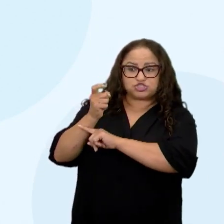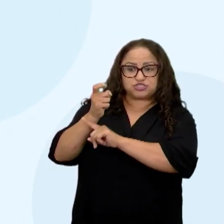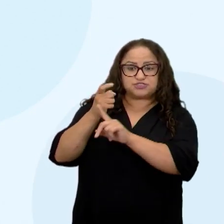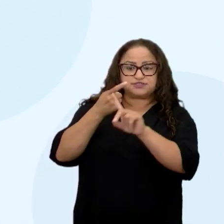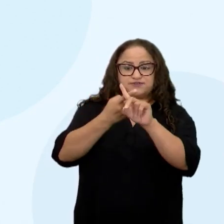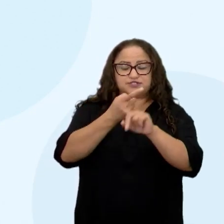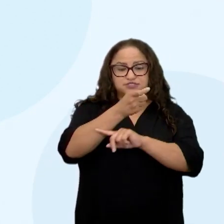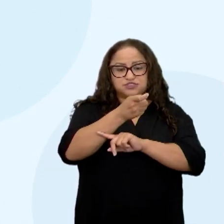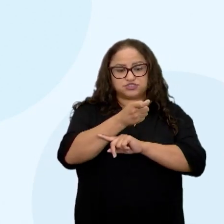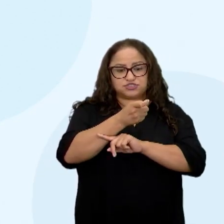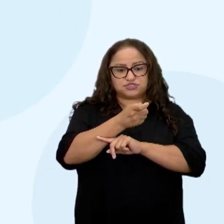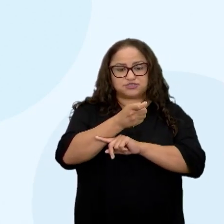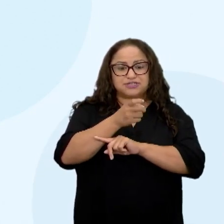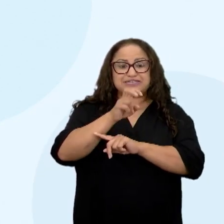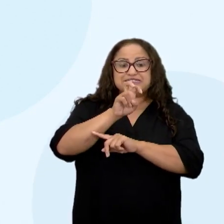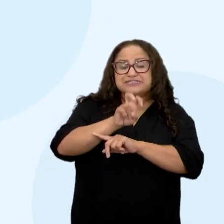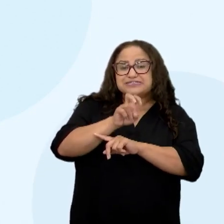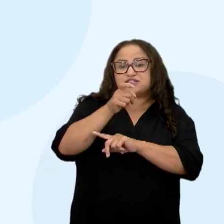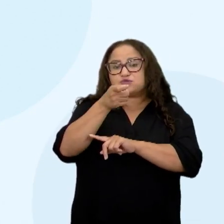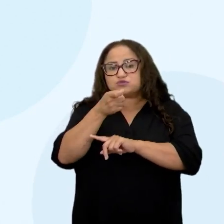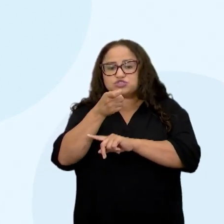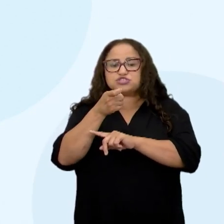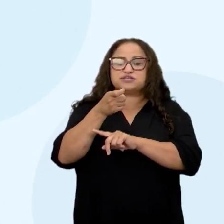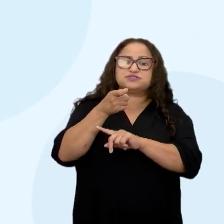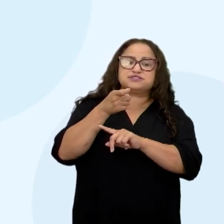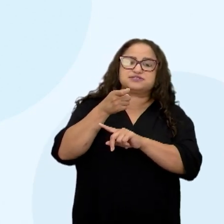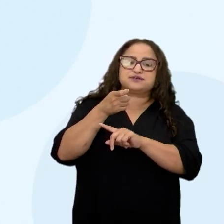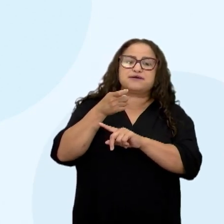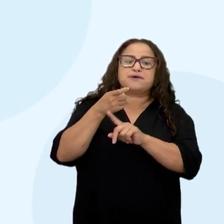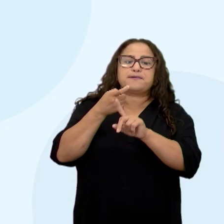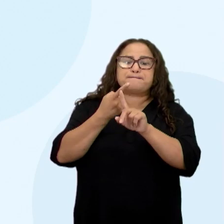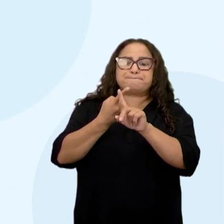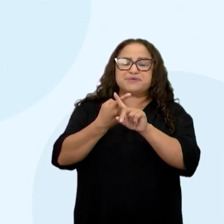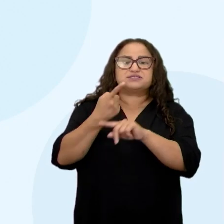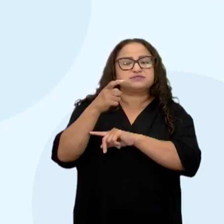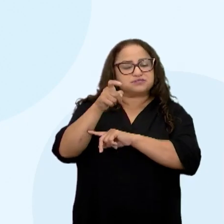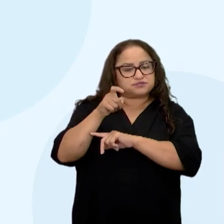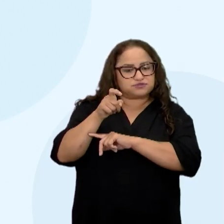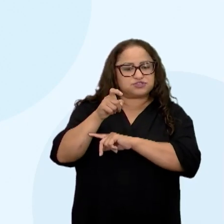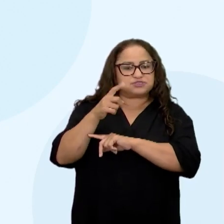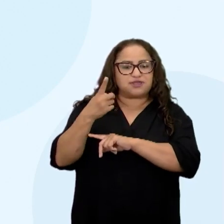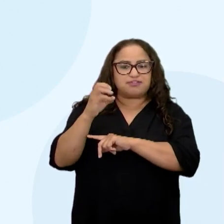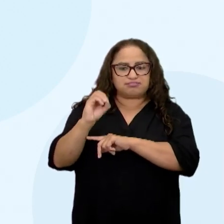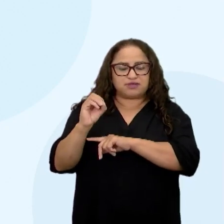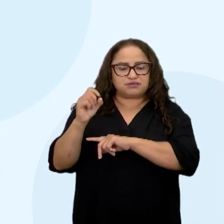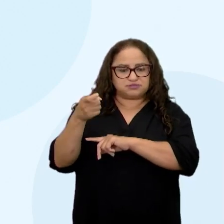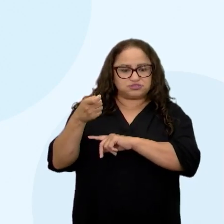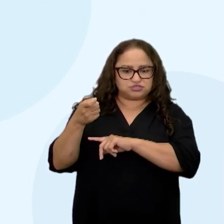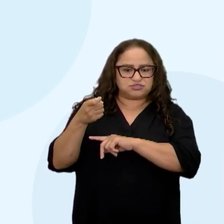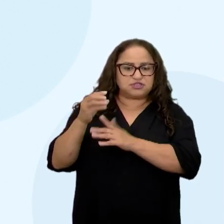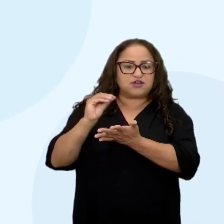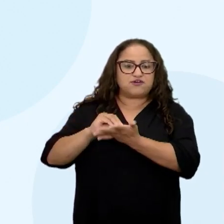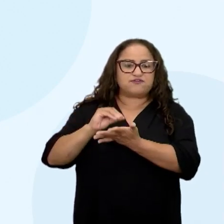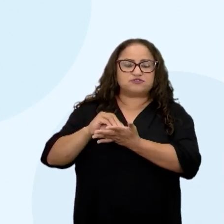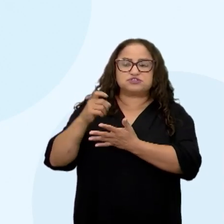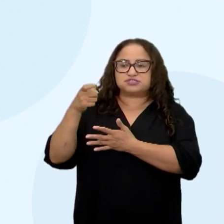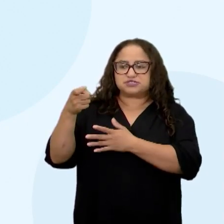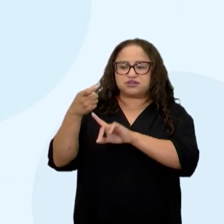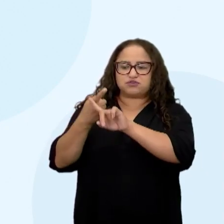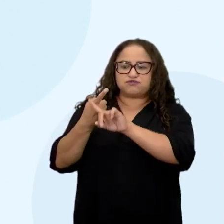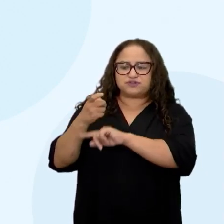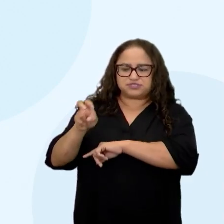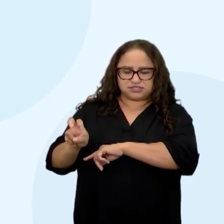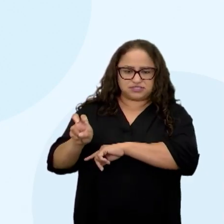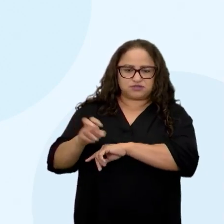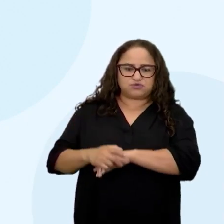XXX aqui é um 5x com 15 x da - 10x tá faltando Então esse quadradinho de lado 5 x